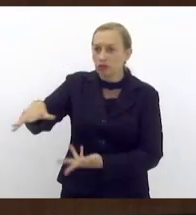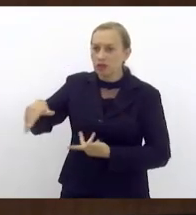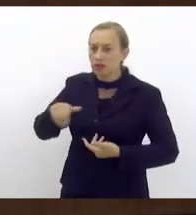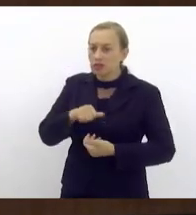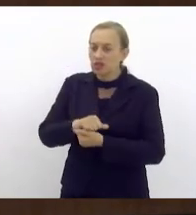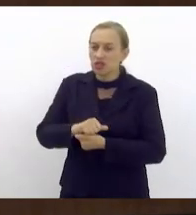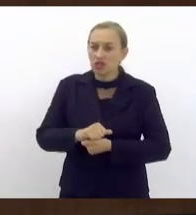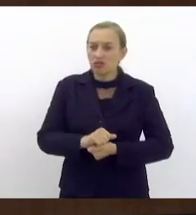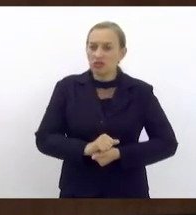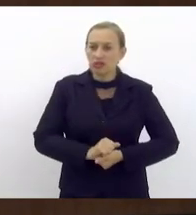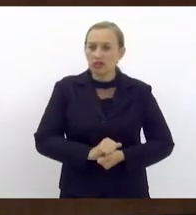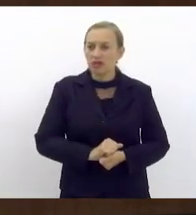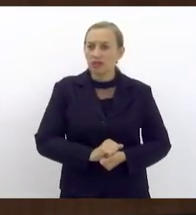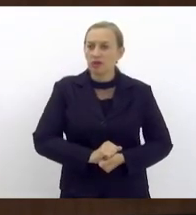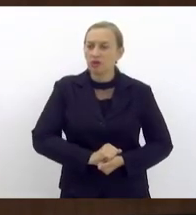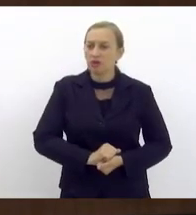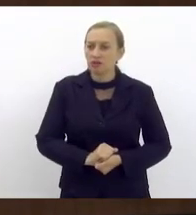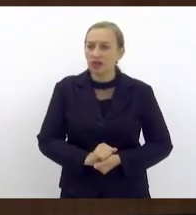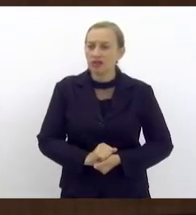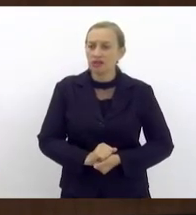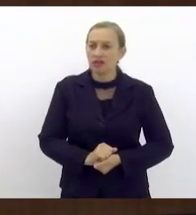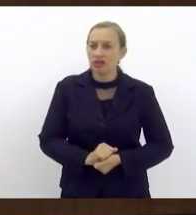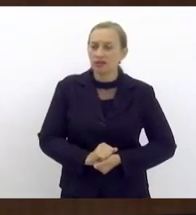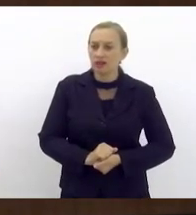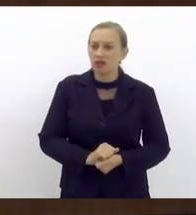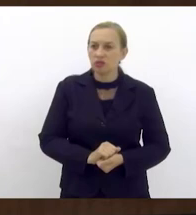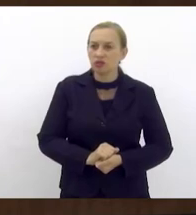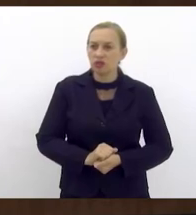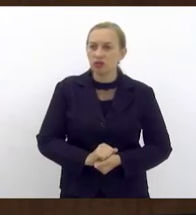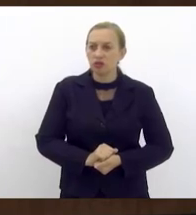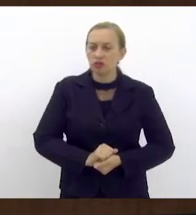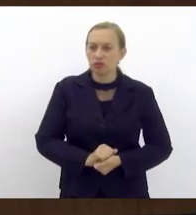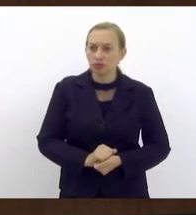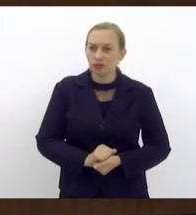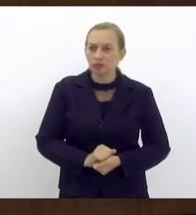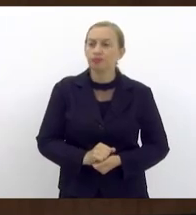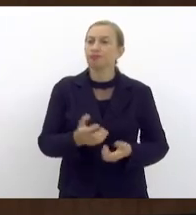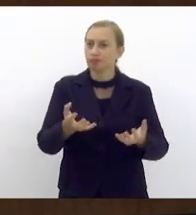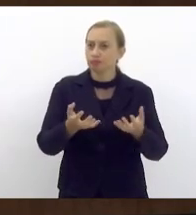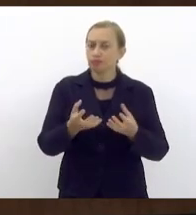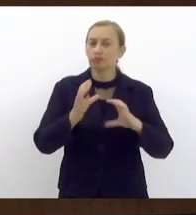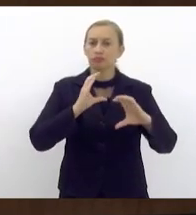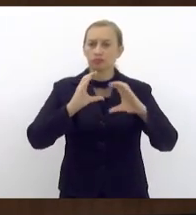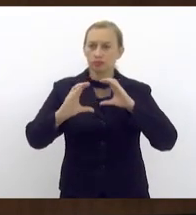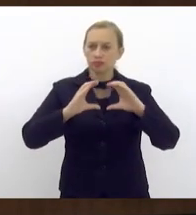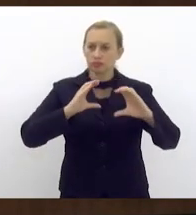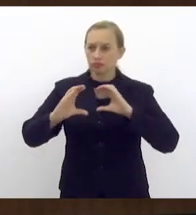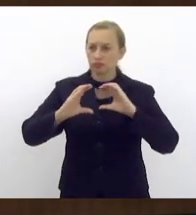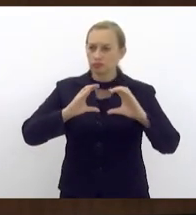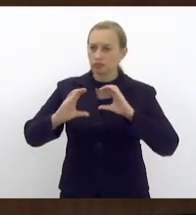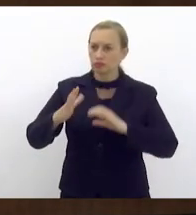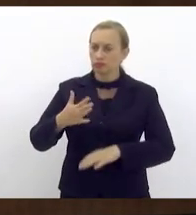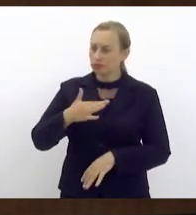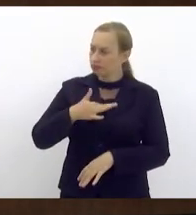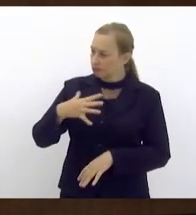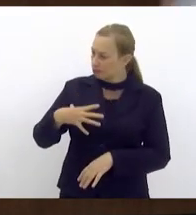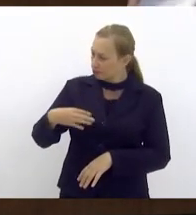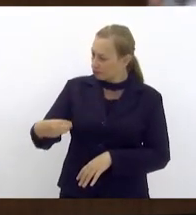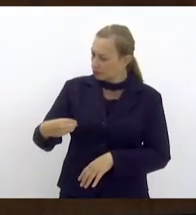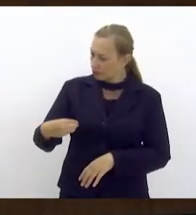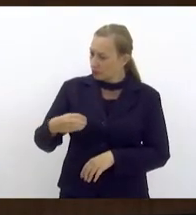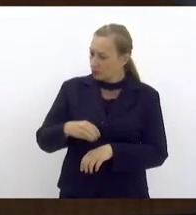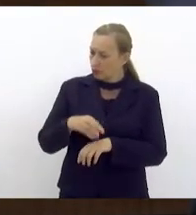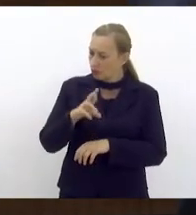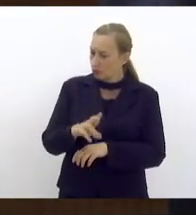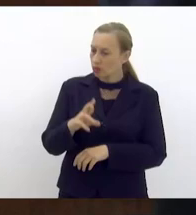dentro desse espectro autismo e eu quero comunicar meu filho Dr Renato de